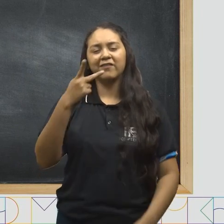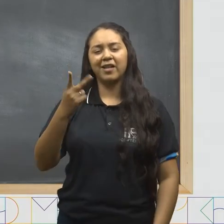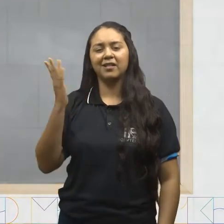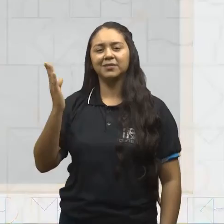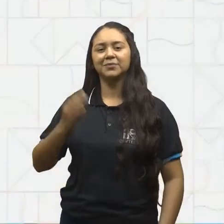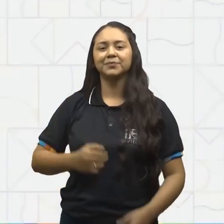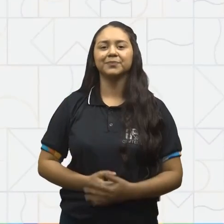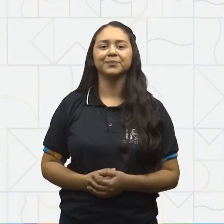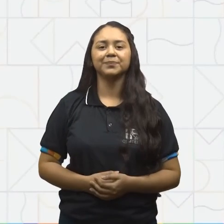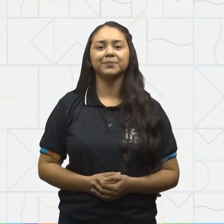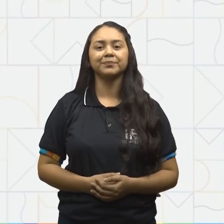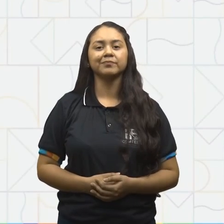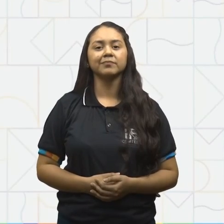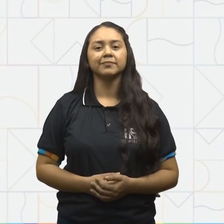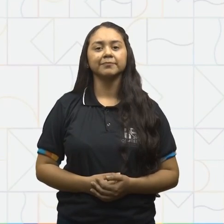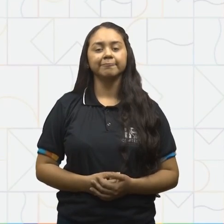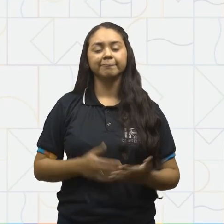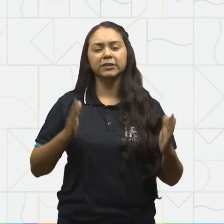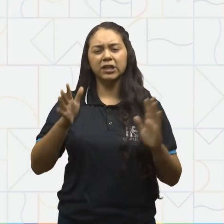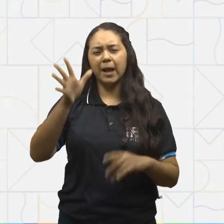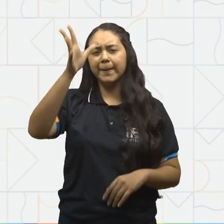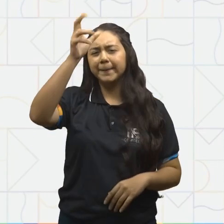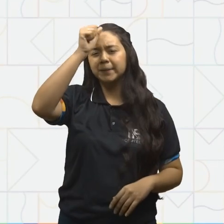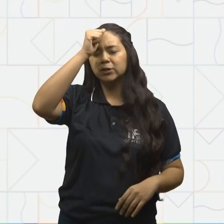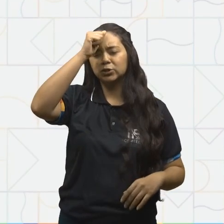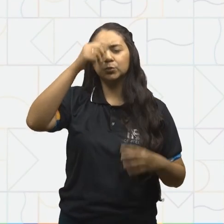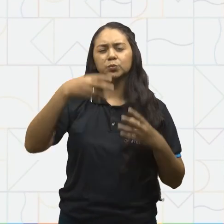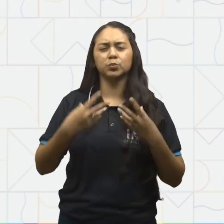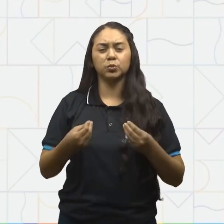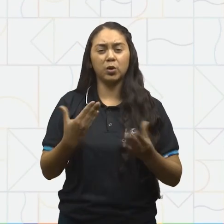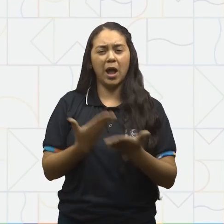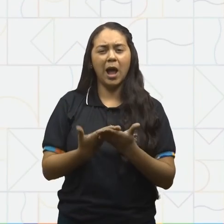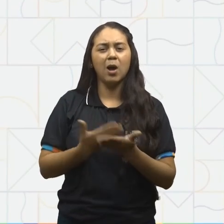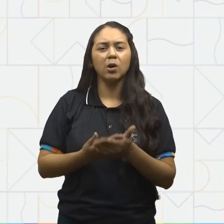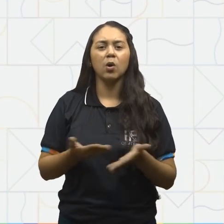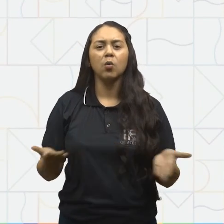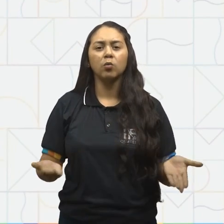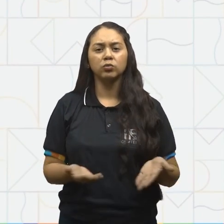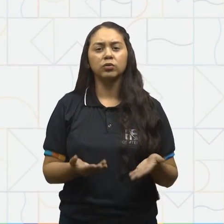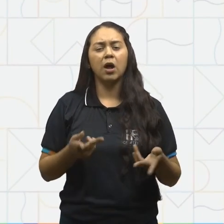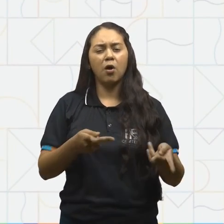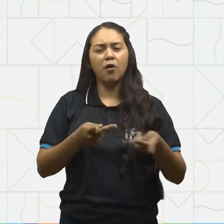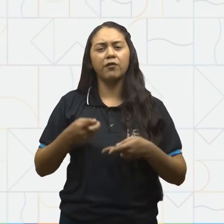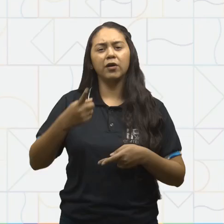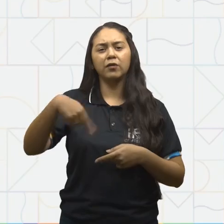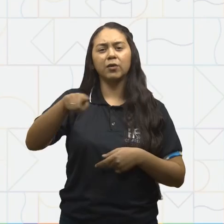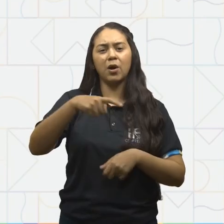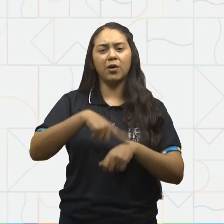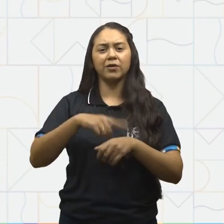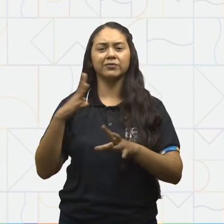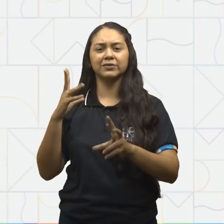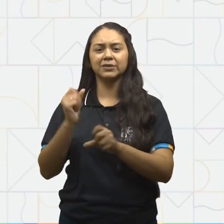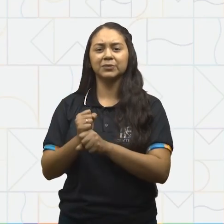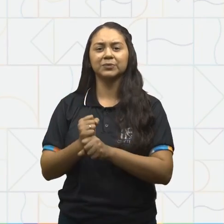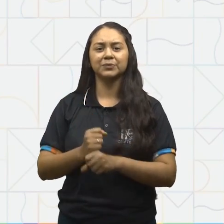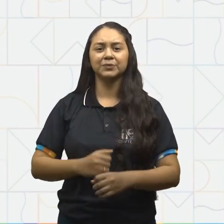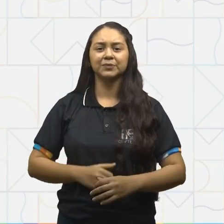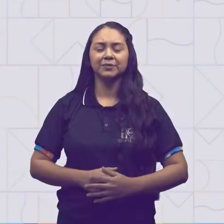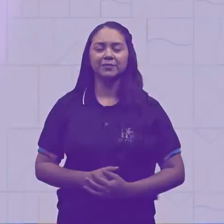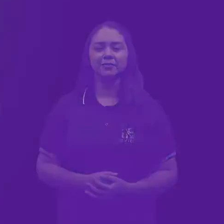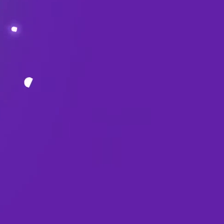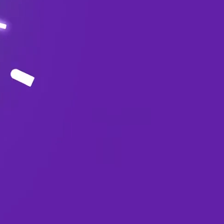pré-adolescente. Depois de termos aprendido bastante na aula de hoje, convido-te para a hora da